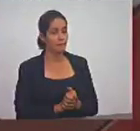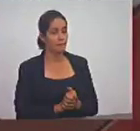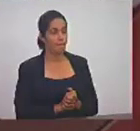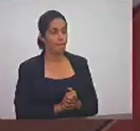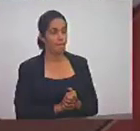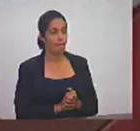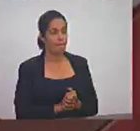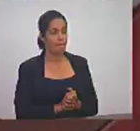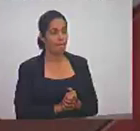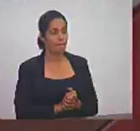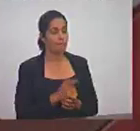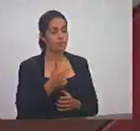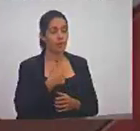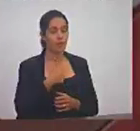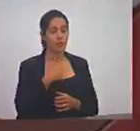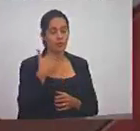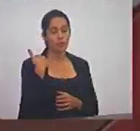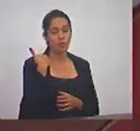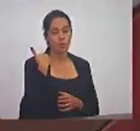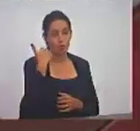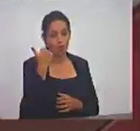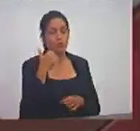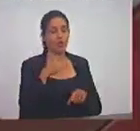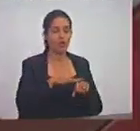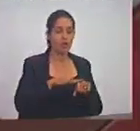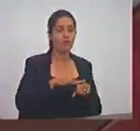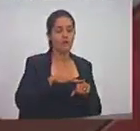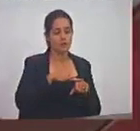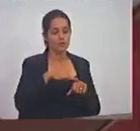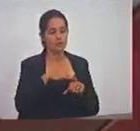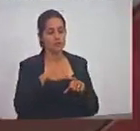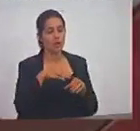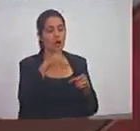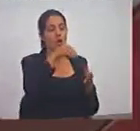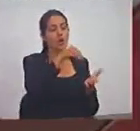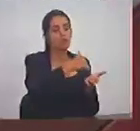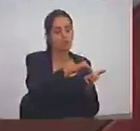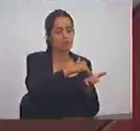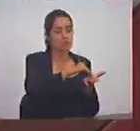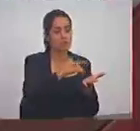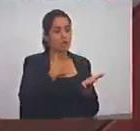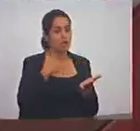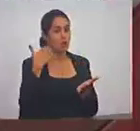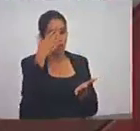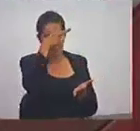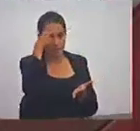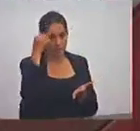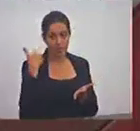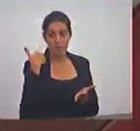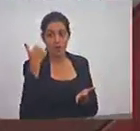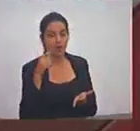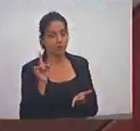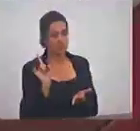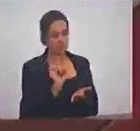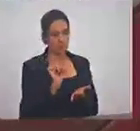Daniel Davi, para que pudesse estar trocando uma ideia com o senhor prefeito, se eu aceitaria a secretaria. Vou repetir, não foi diretamente com o prefeito,